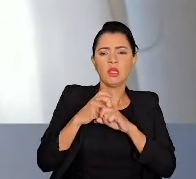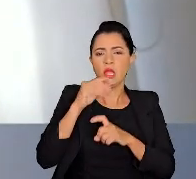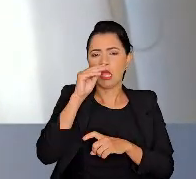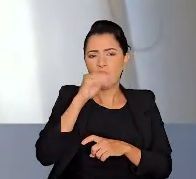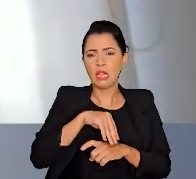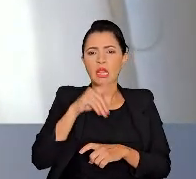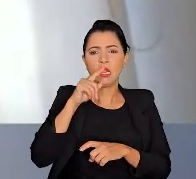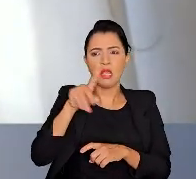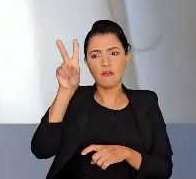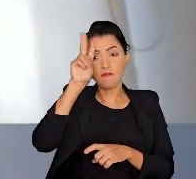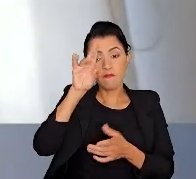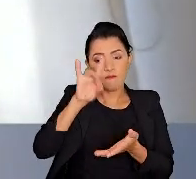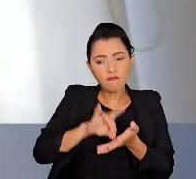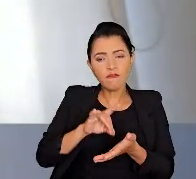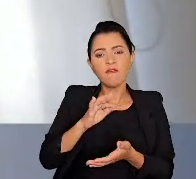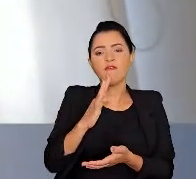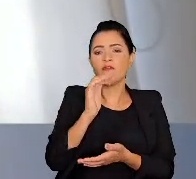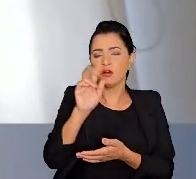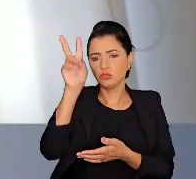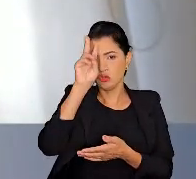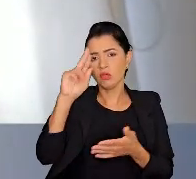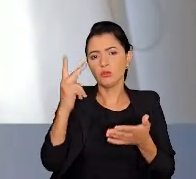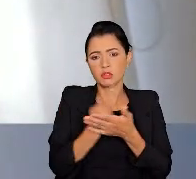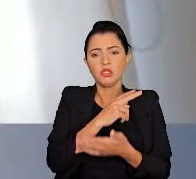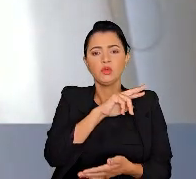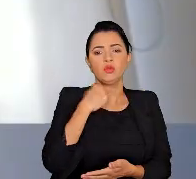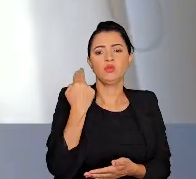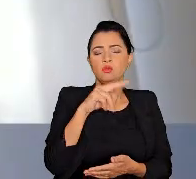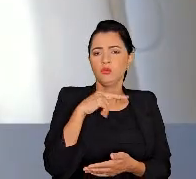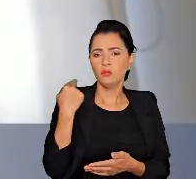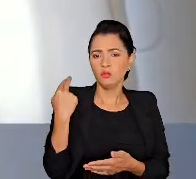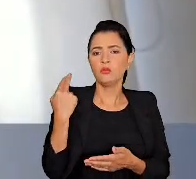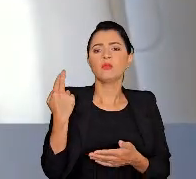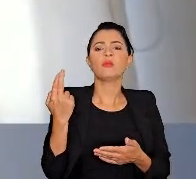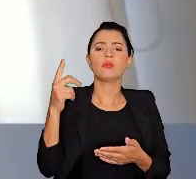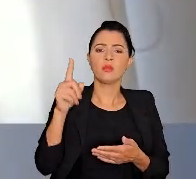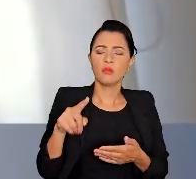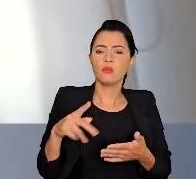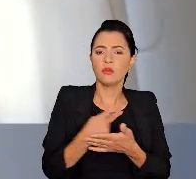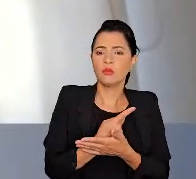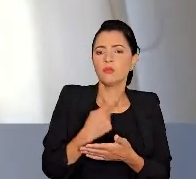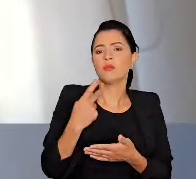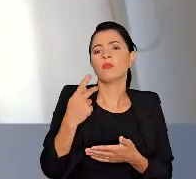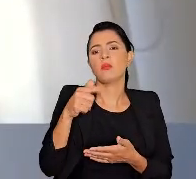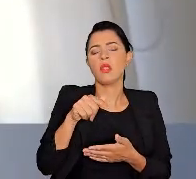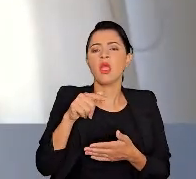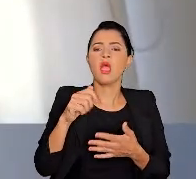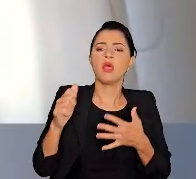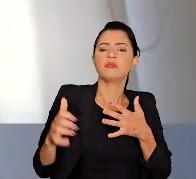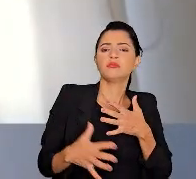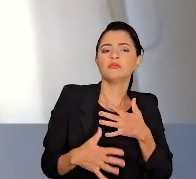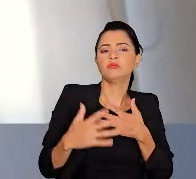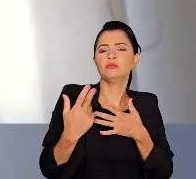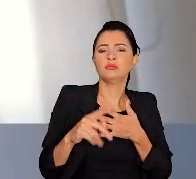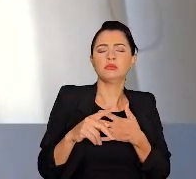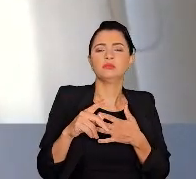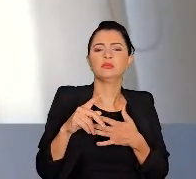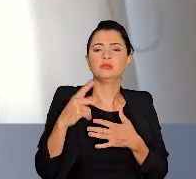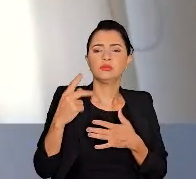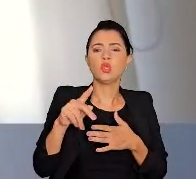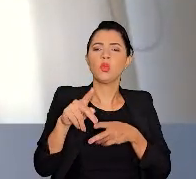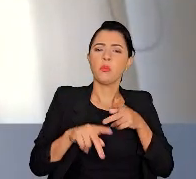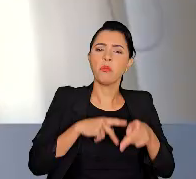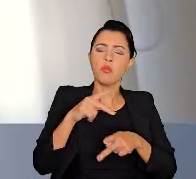históricos incontroversos como o Holocausto, consubstanciadas na pretensa inferioridade e desqualificação do povo